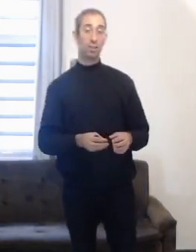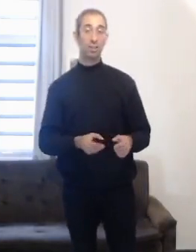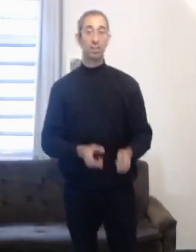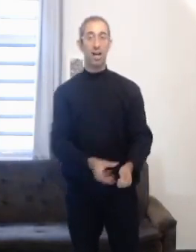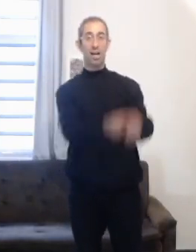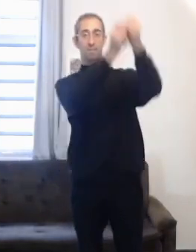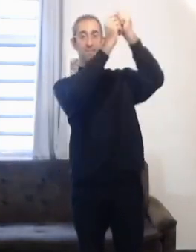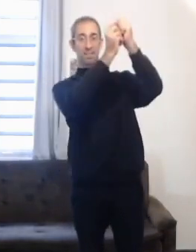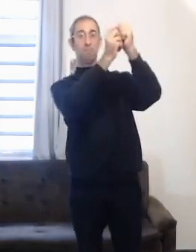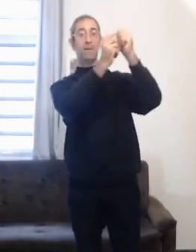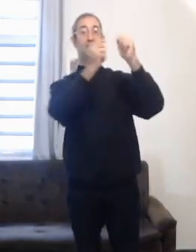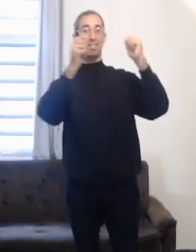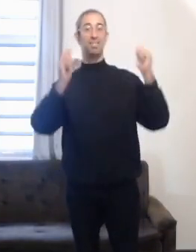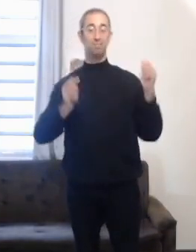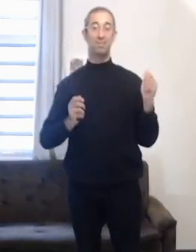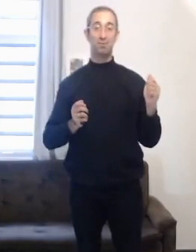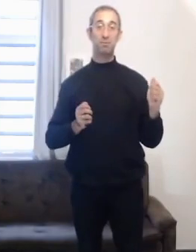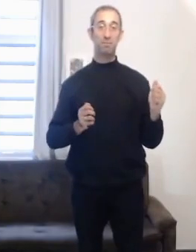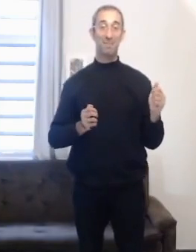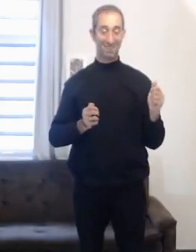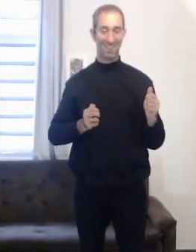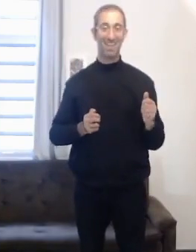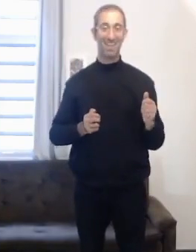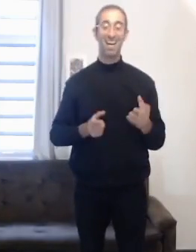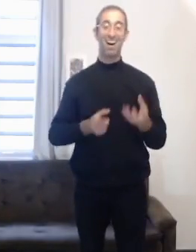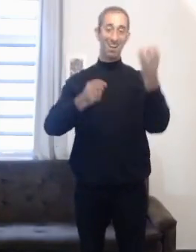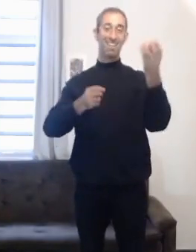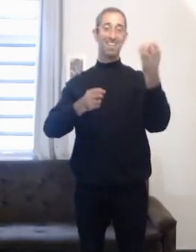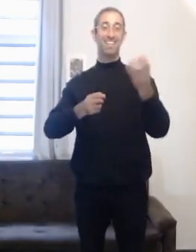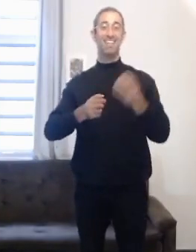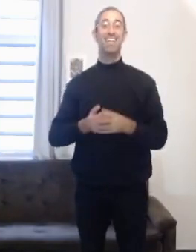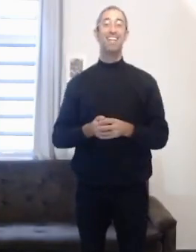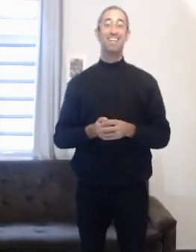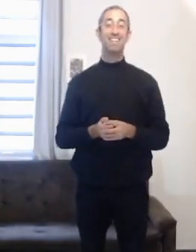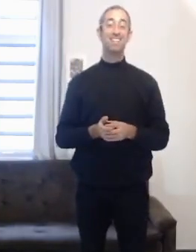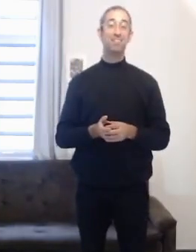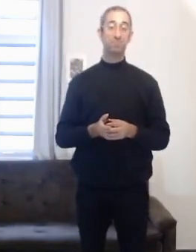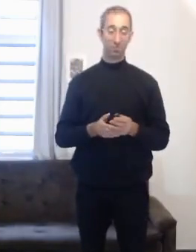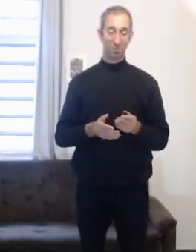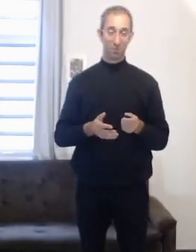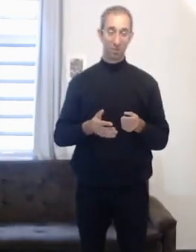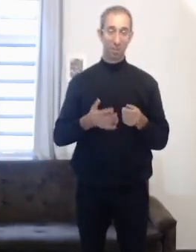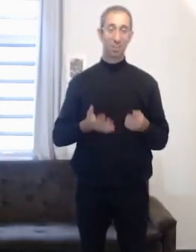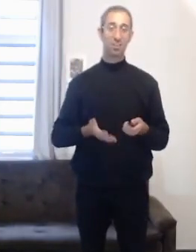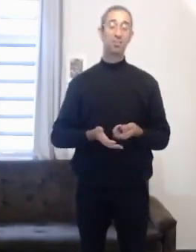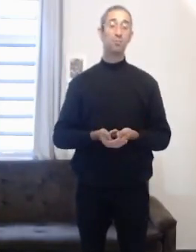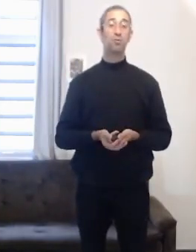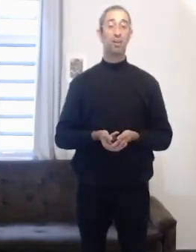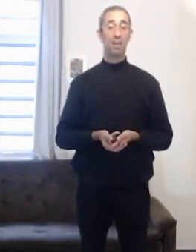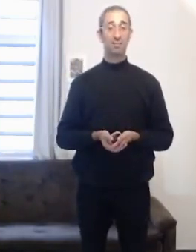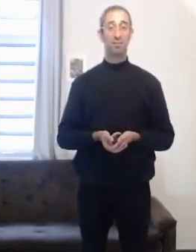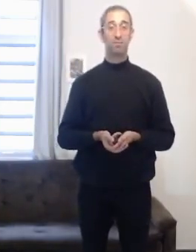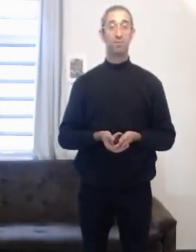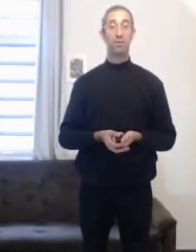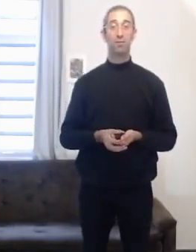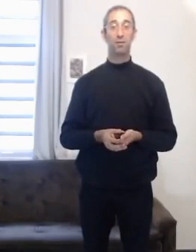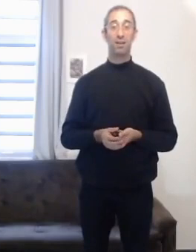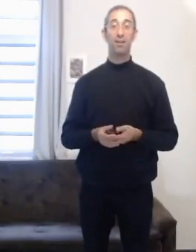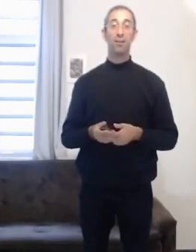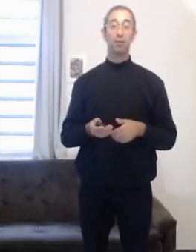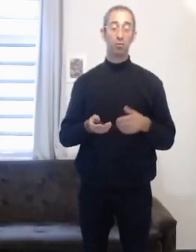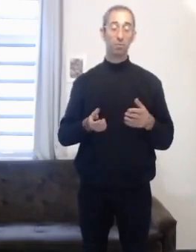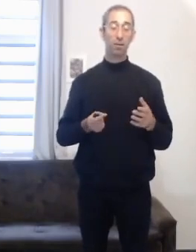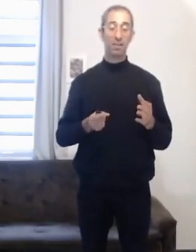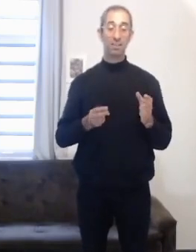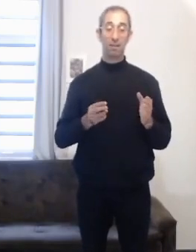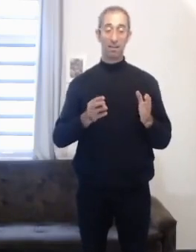achou uma coisa interessante, é, pesquei um peixe, a expedição de pesca, né? Olha aqui. E a gente chama de correlação espúria